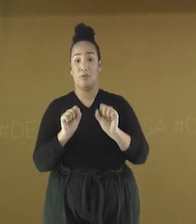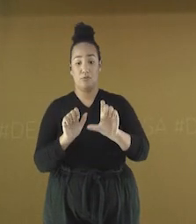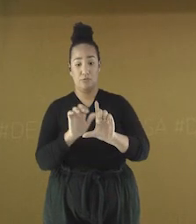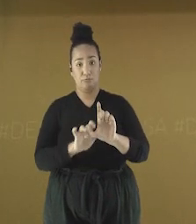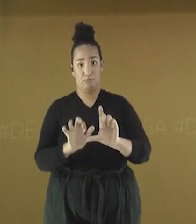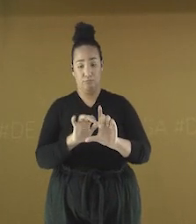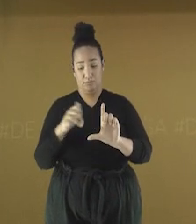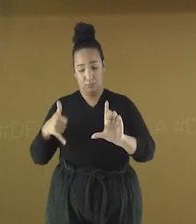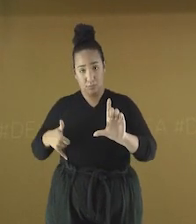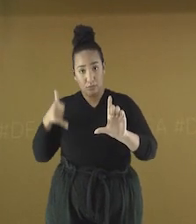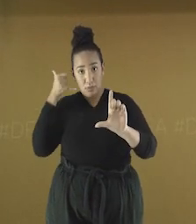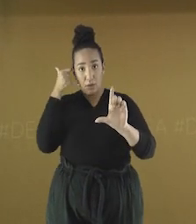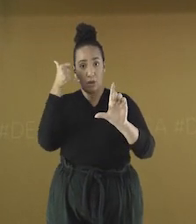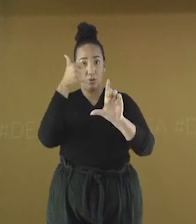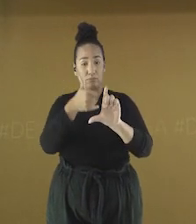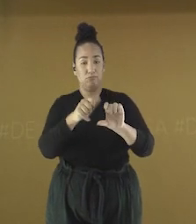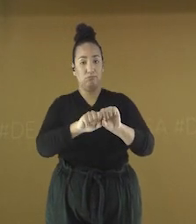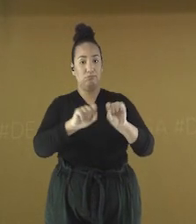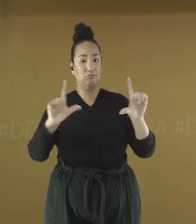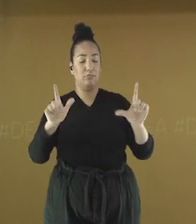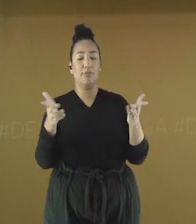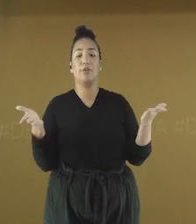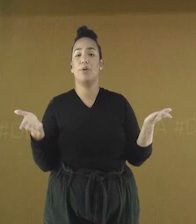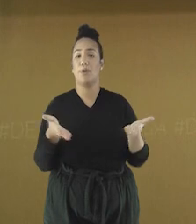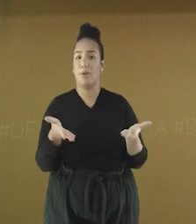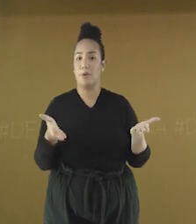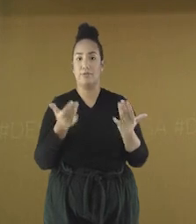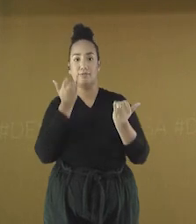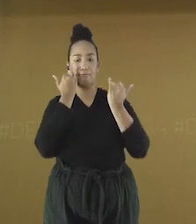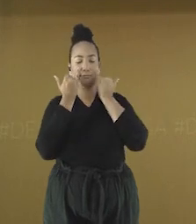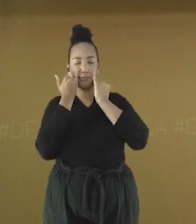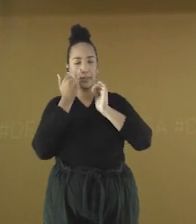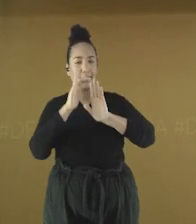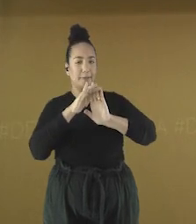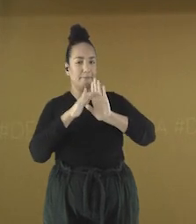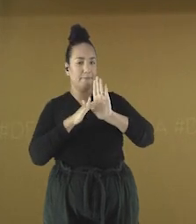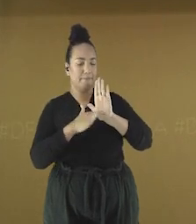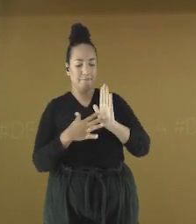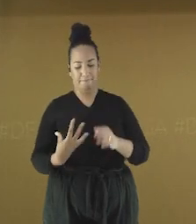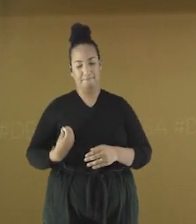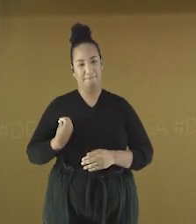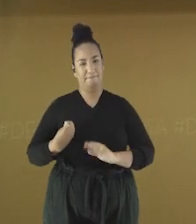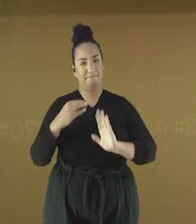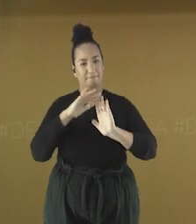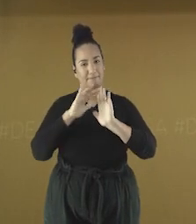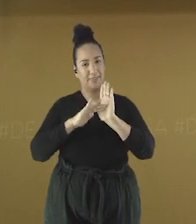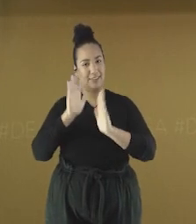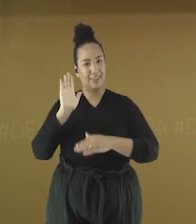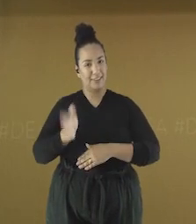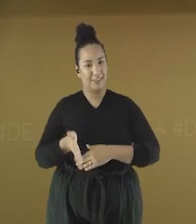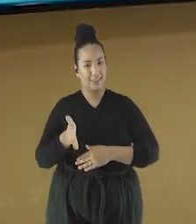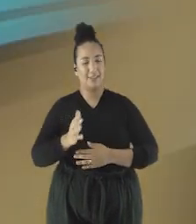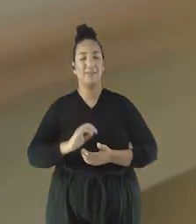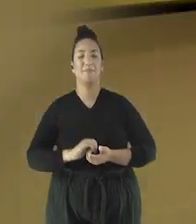apontarem a câmera do celular para o QR Code que aparece aí na televisão, preencher o formulário e marcar a presença.